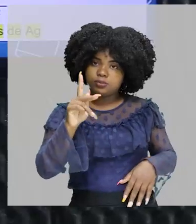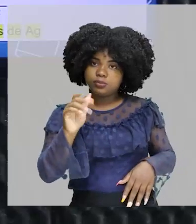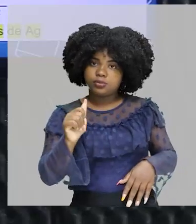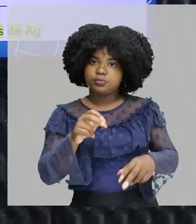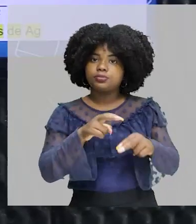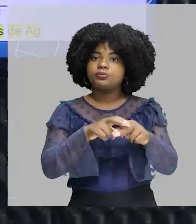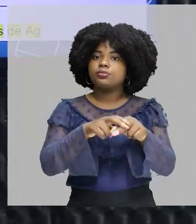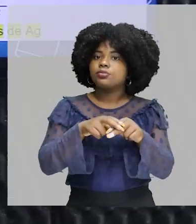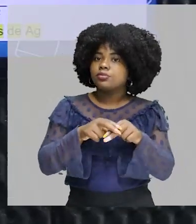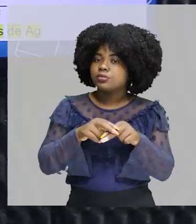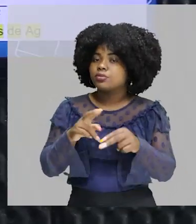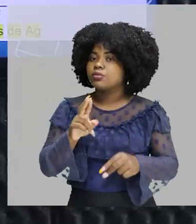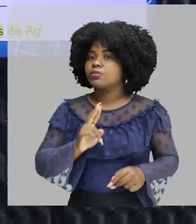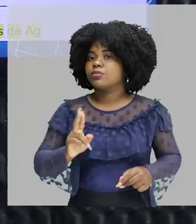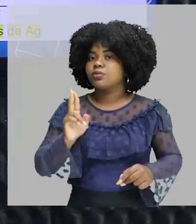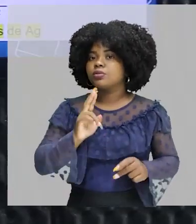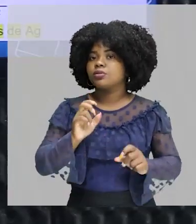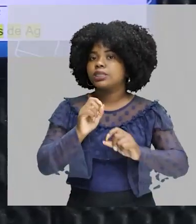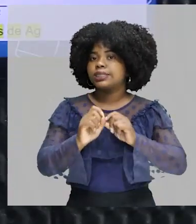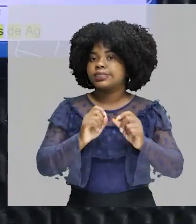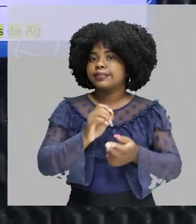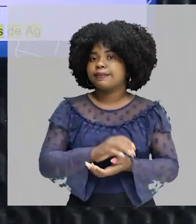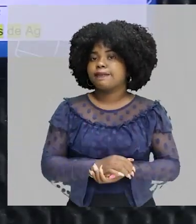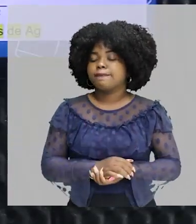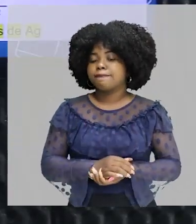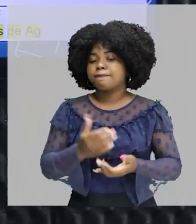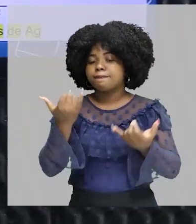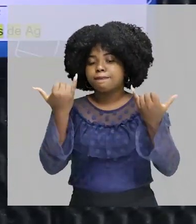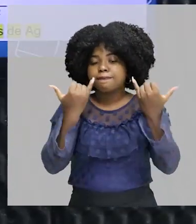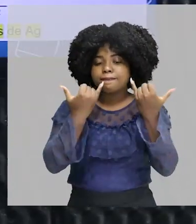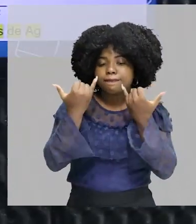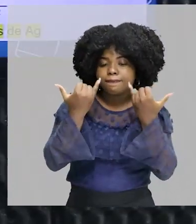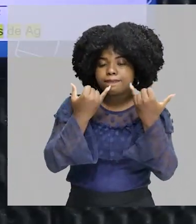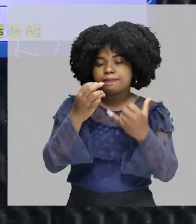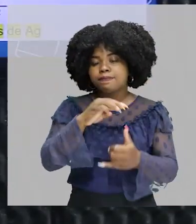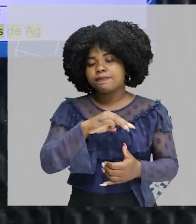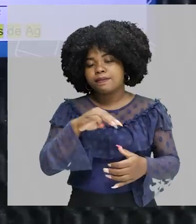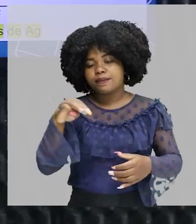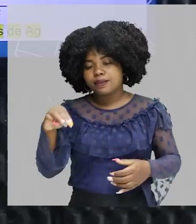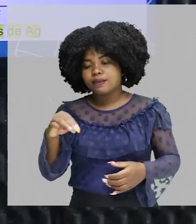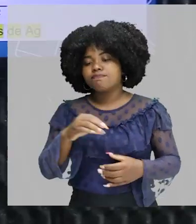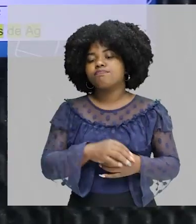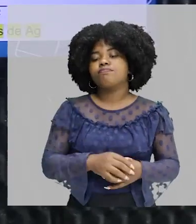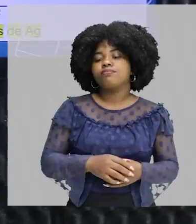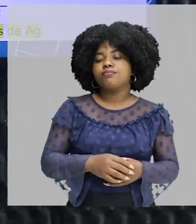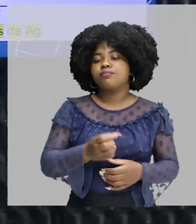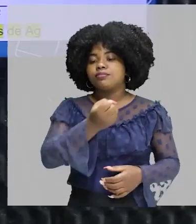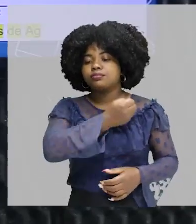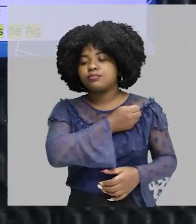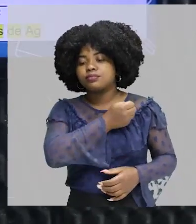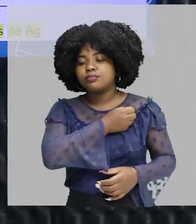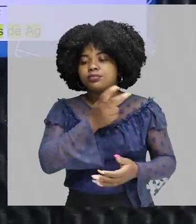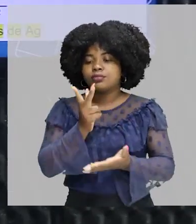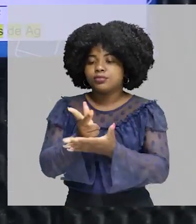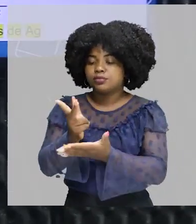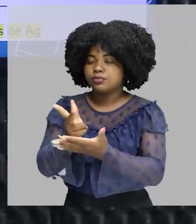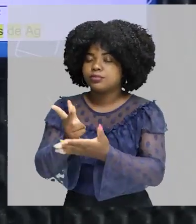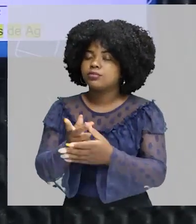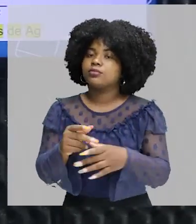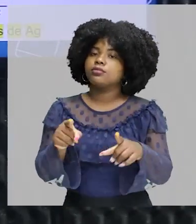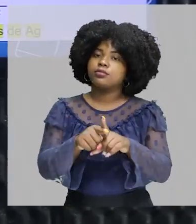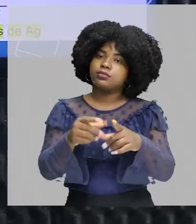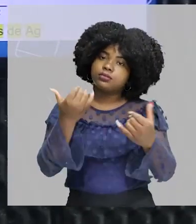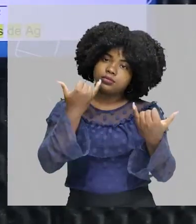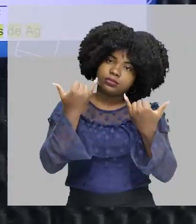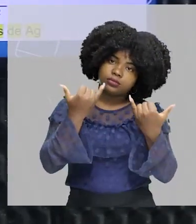daí, utilizar aquelas informações, massa molar, número de Avogadro e as informações